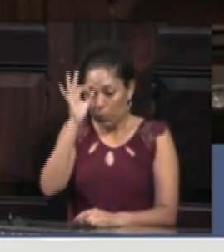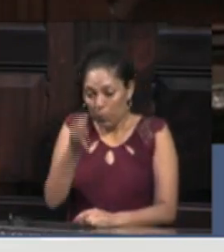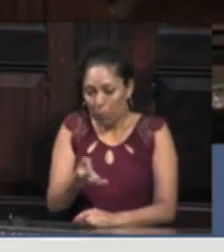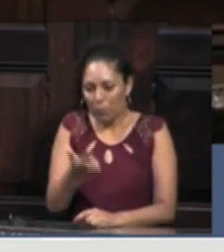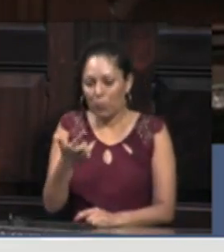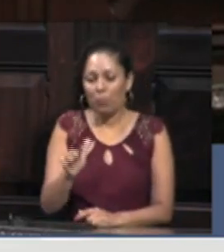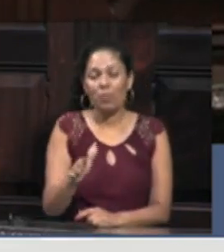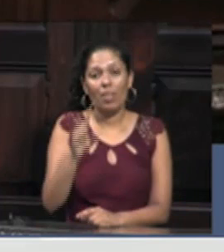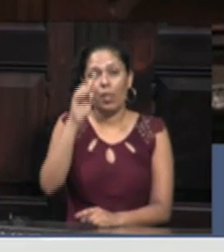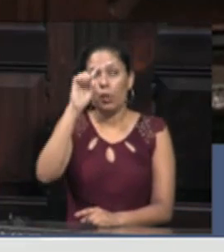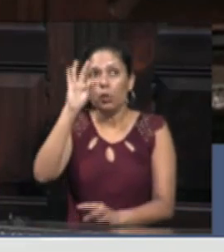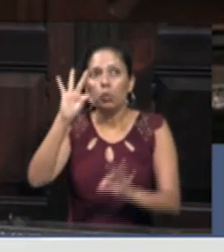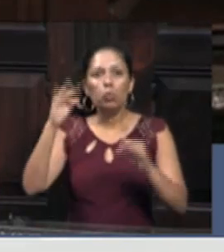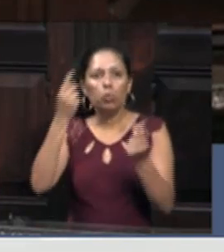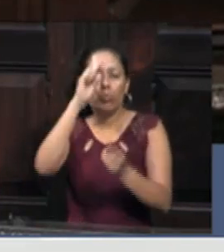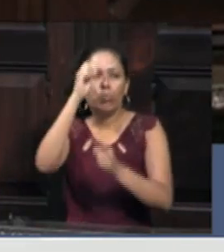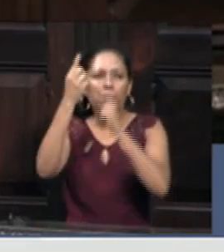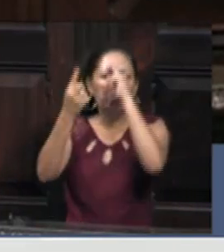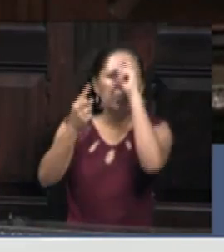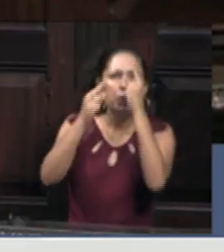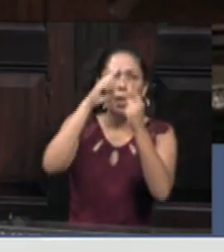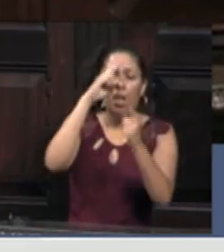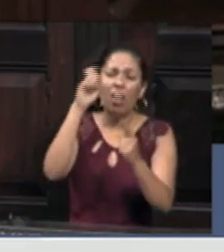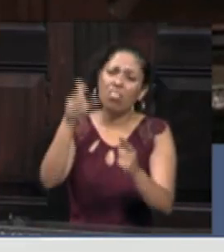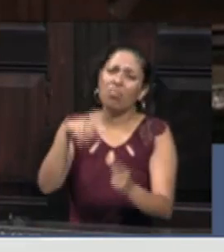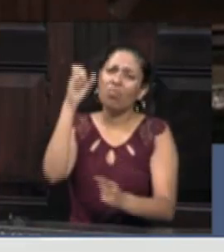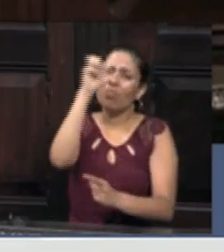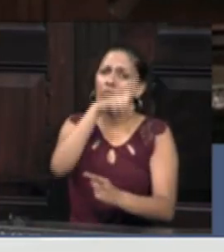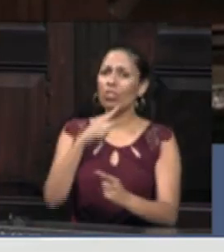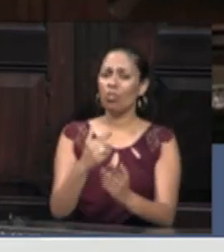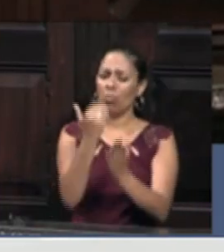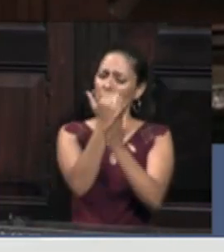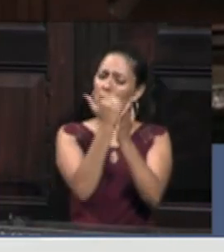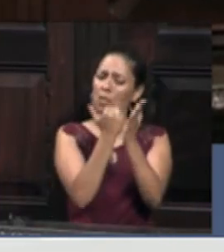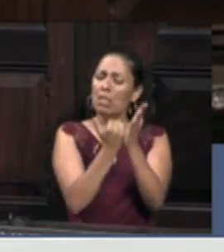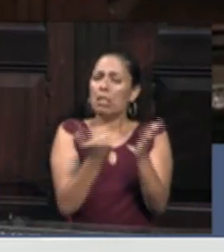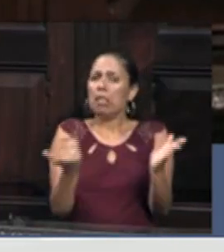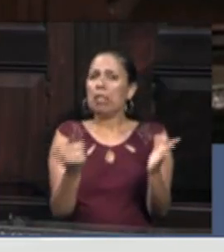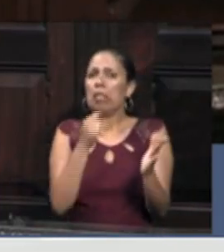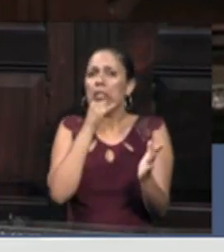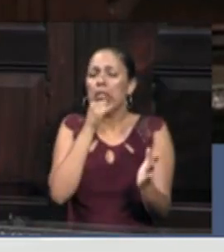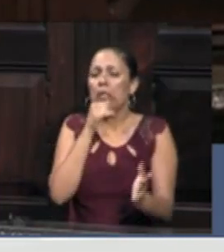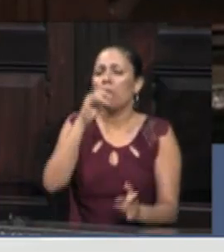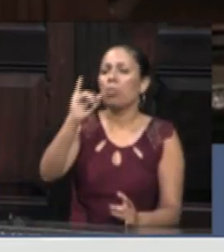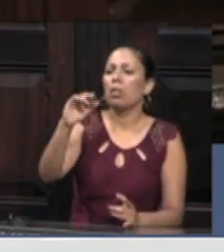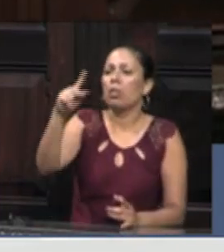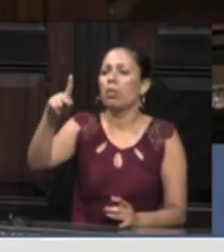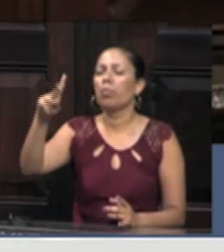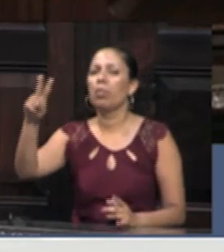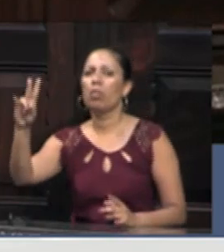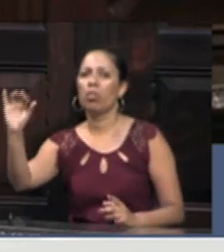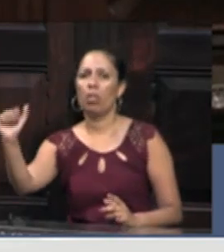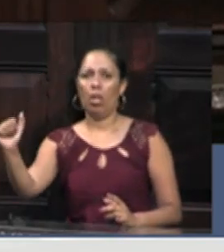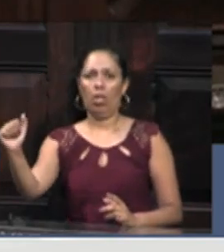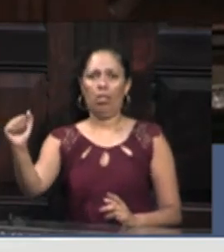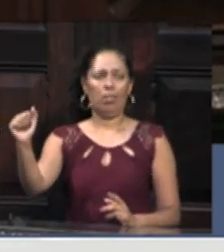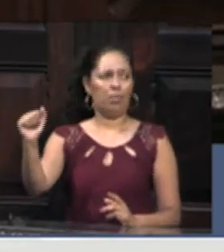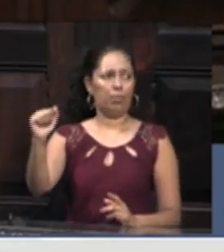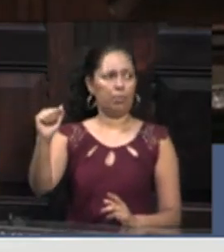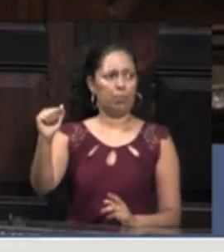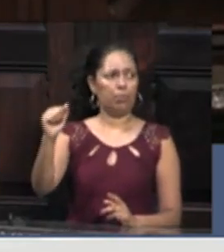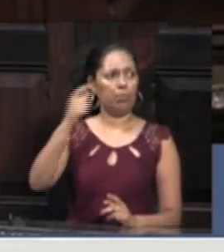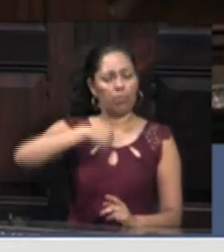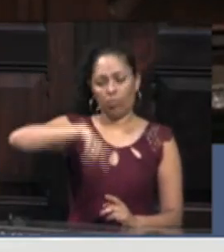muito difícil você analisar um PPA, e principalmente um plano plurianual, só para o